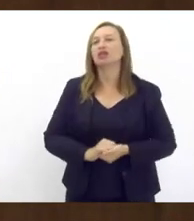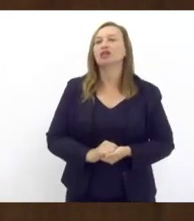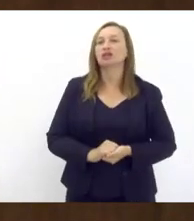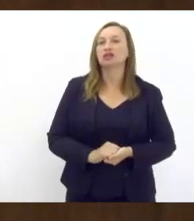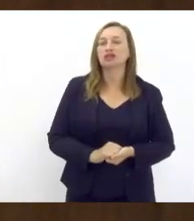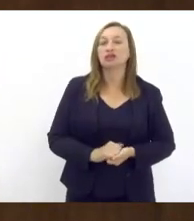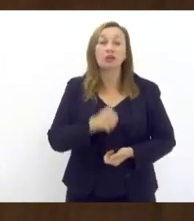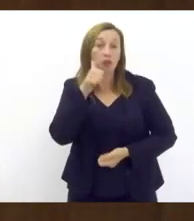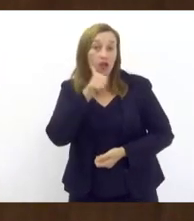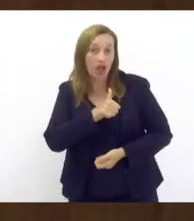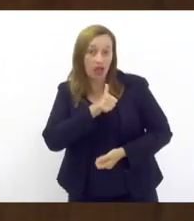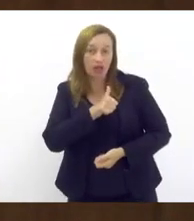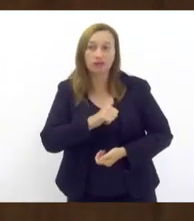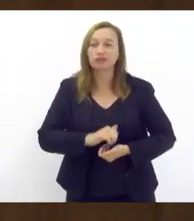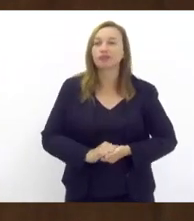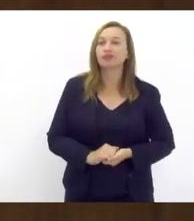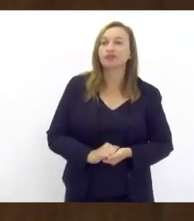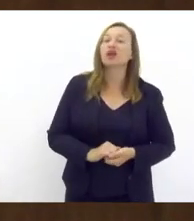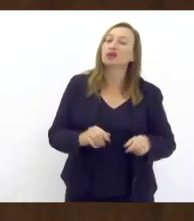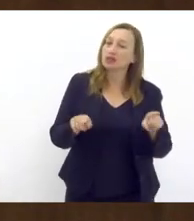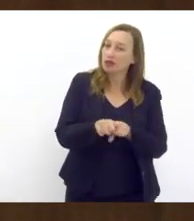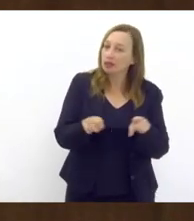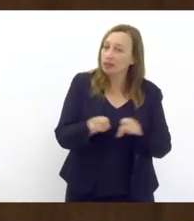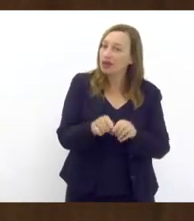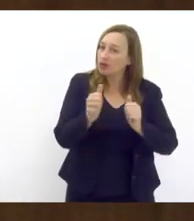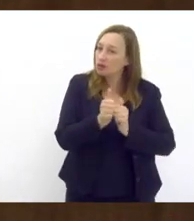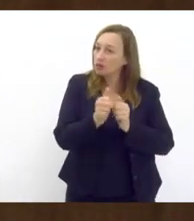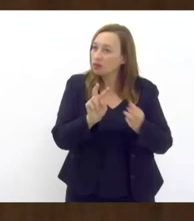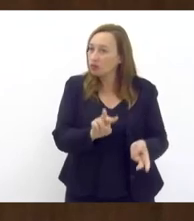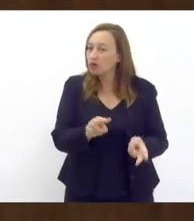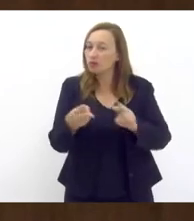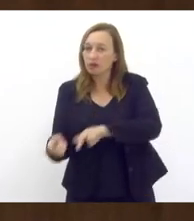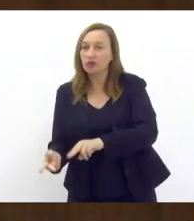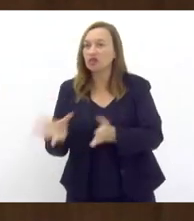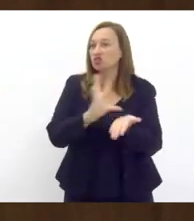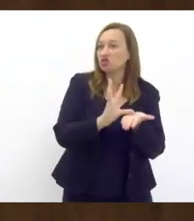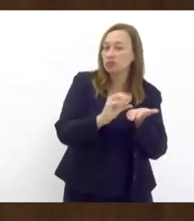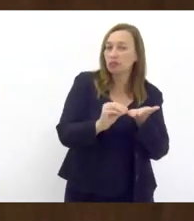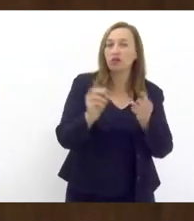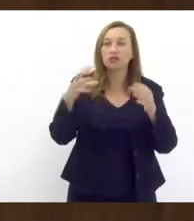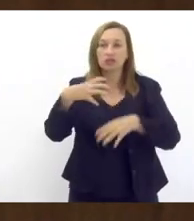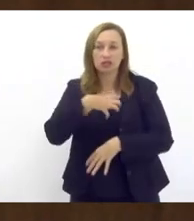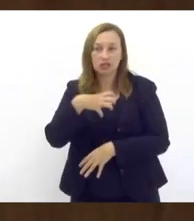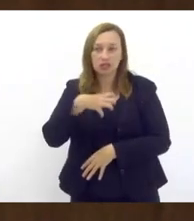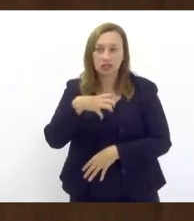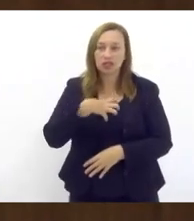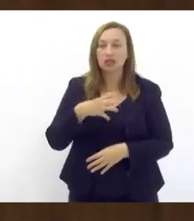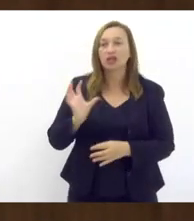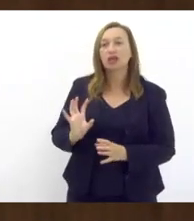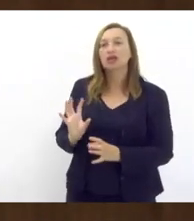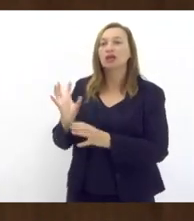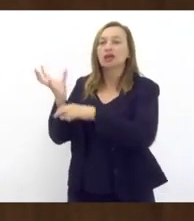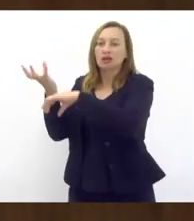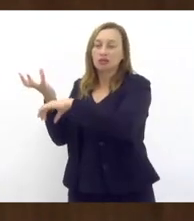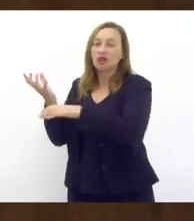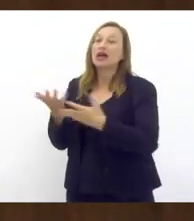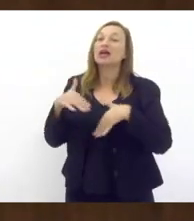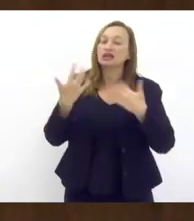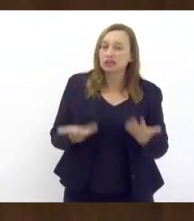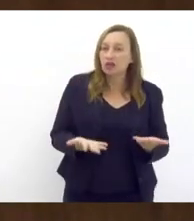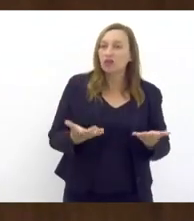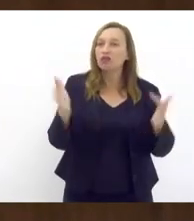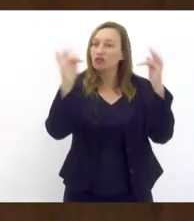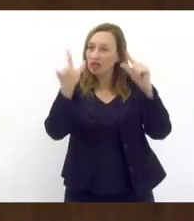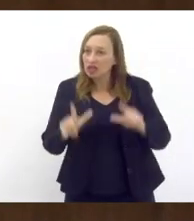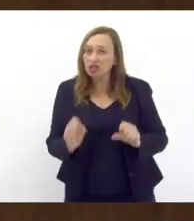da Mulher e também com encaminhamentos de pautas nesse sentido à Câmara Federal. Então, eu fico satisfeita